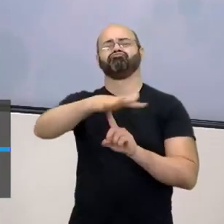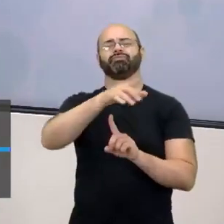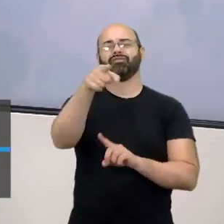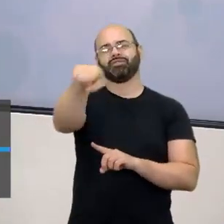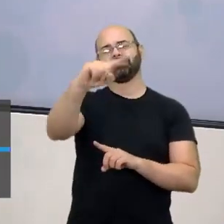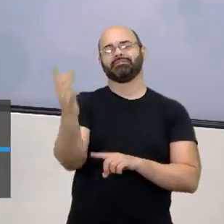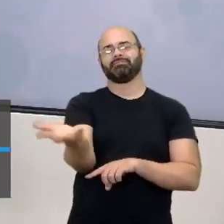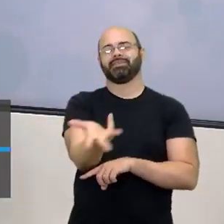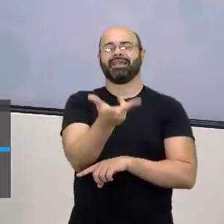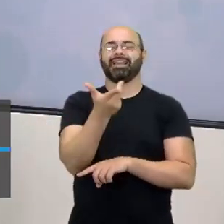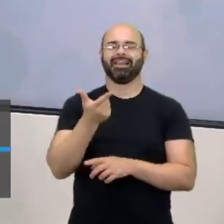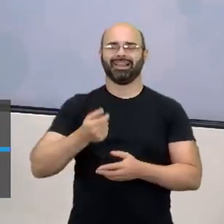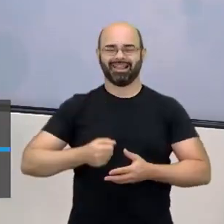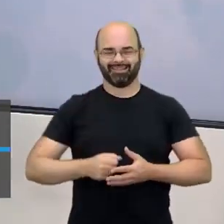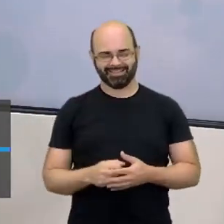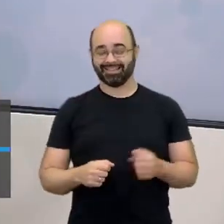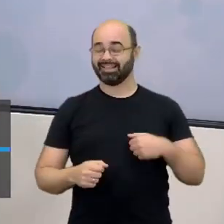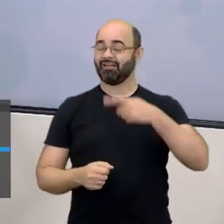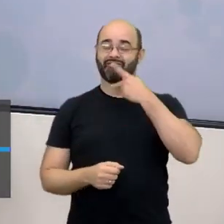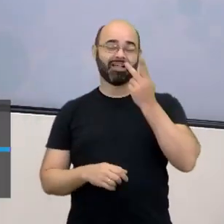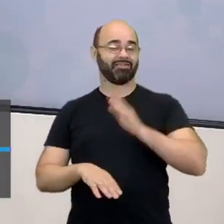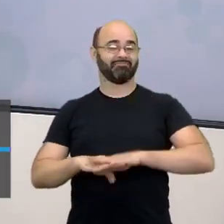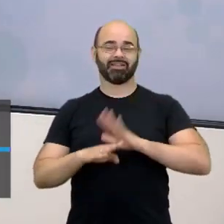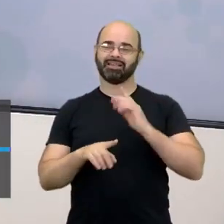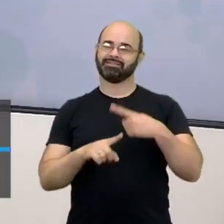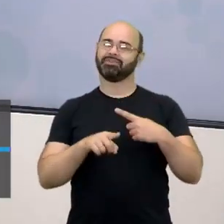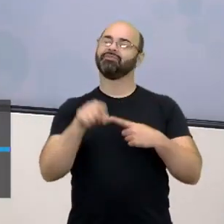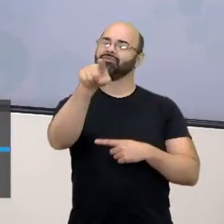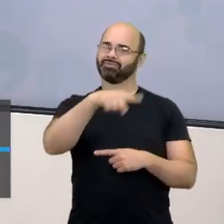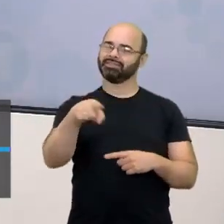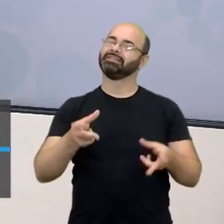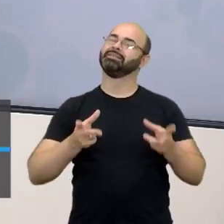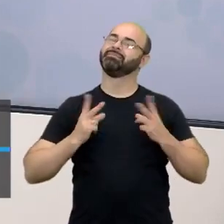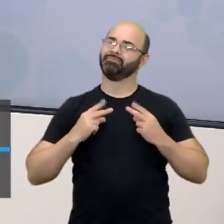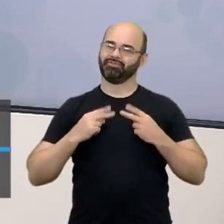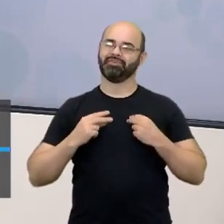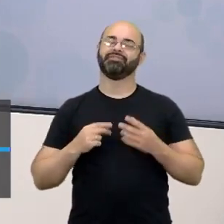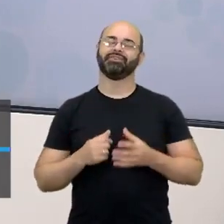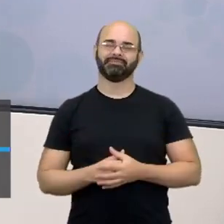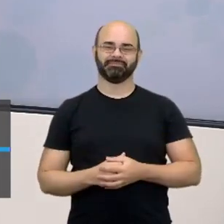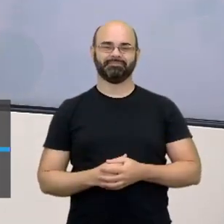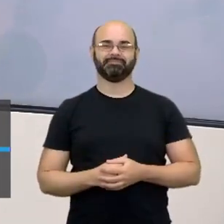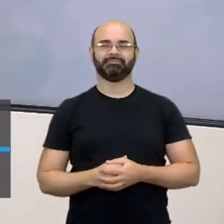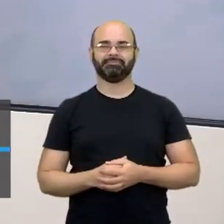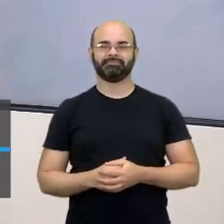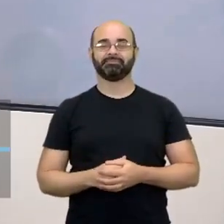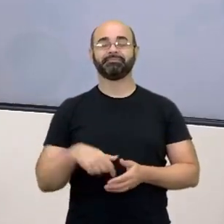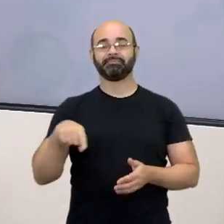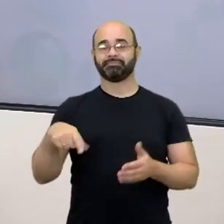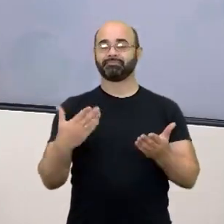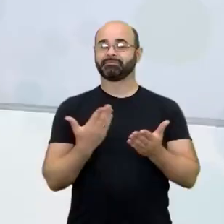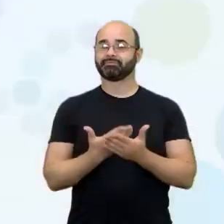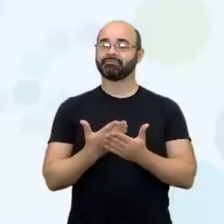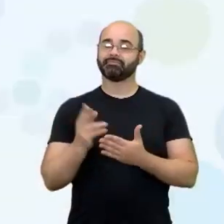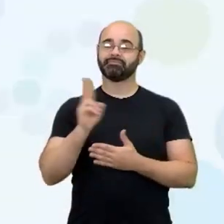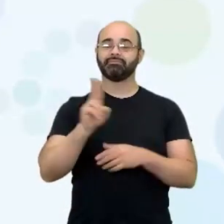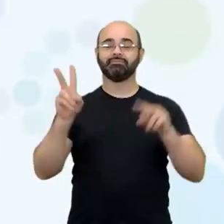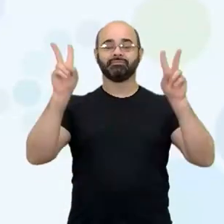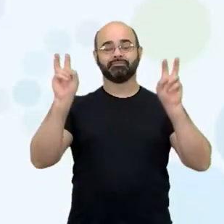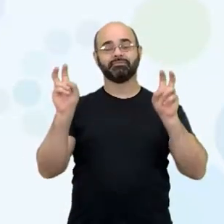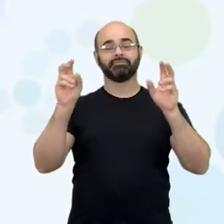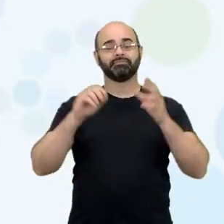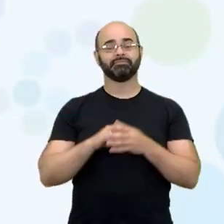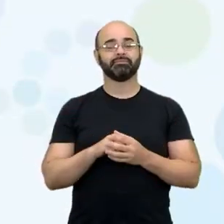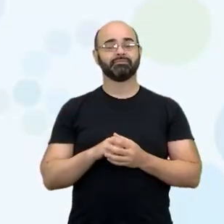Tenho falado pouco, preciso falar mais isso pra vocês, porque vocês merecem ouvir. É verdade, né? É isso aí. Olha lá, pessoal, o nome da aula de hoje é